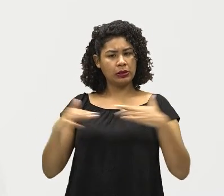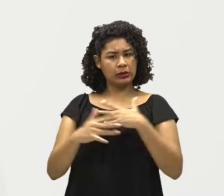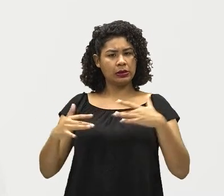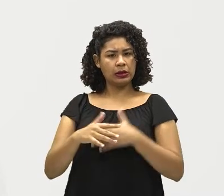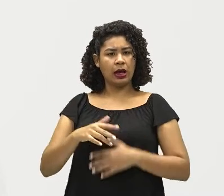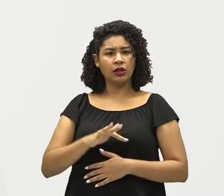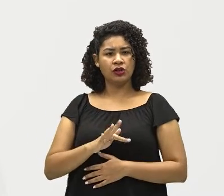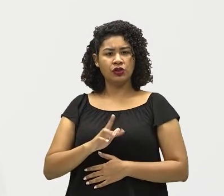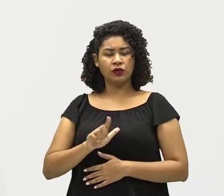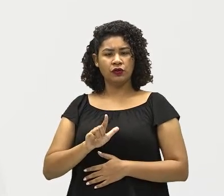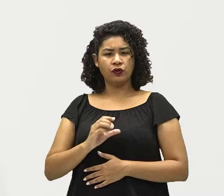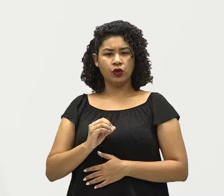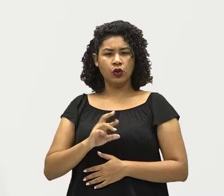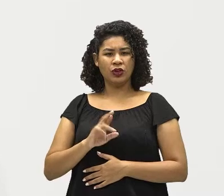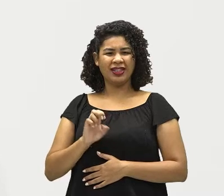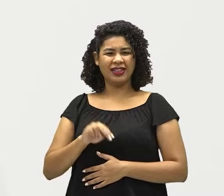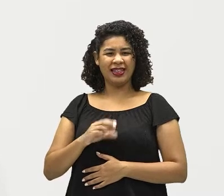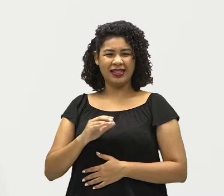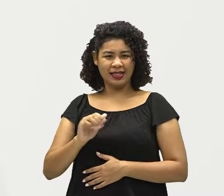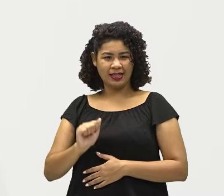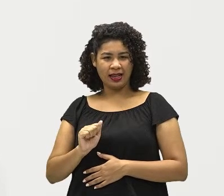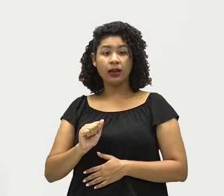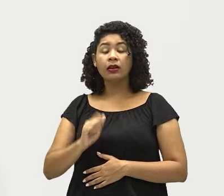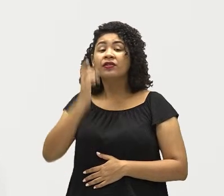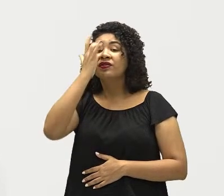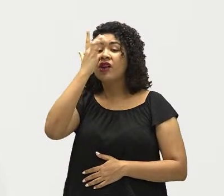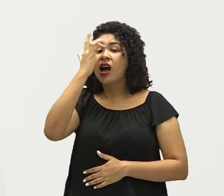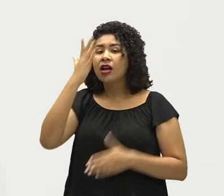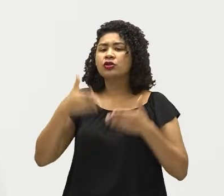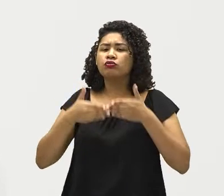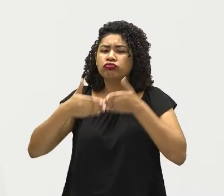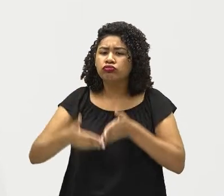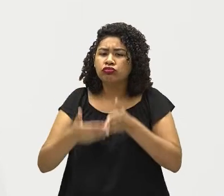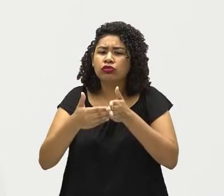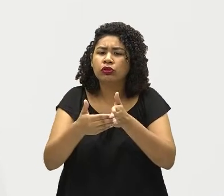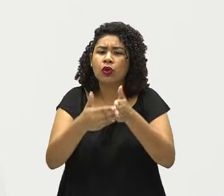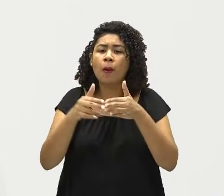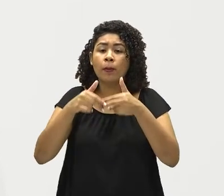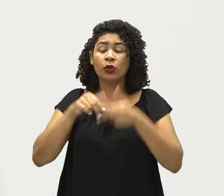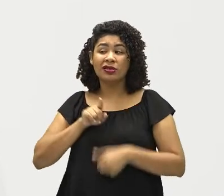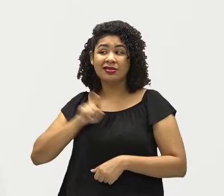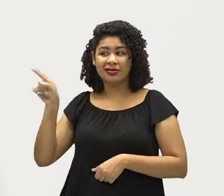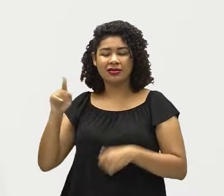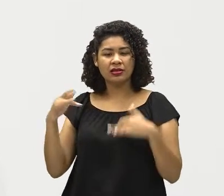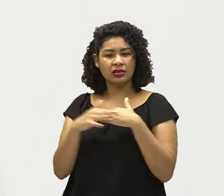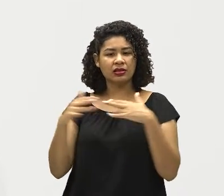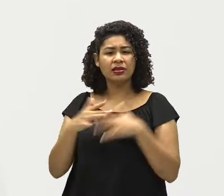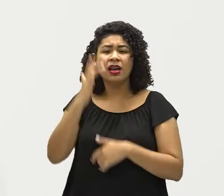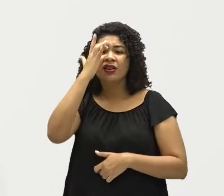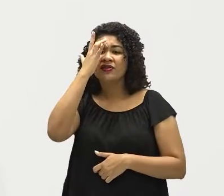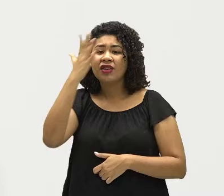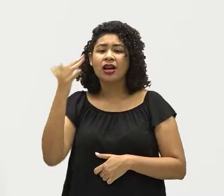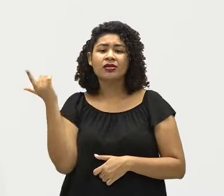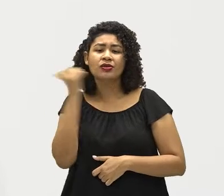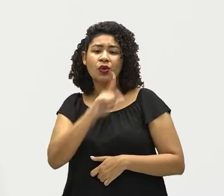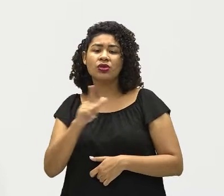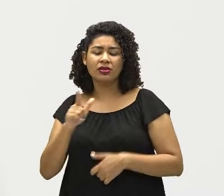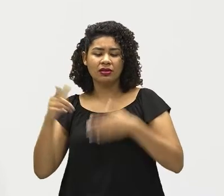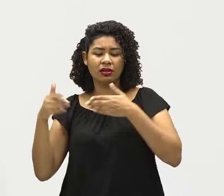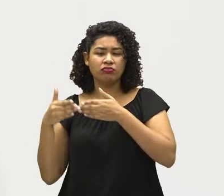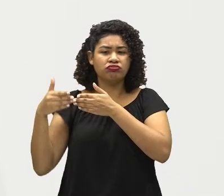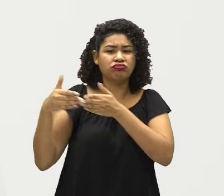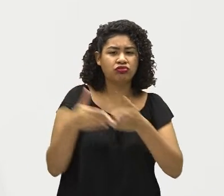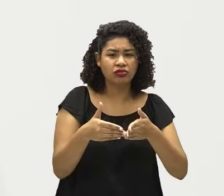ao comércio marítimo, o que vai acontecer? Ela vai se tornar uma rota comercial muito fácil de ser utilizada.